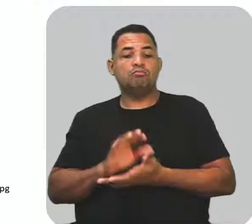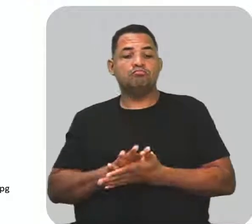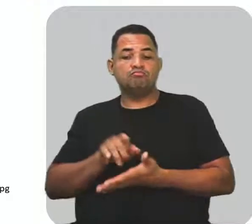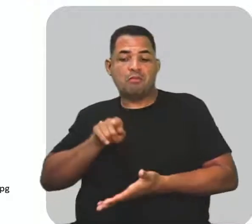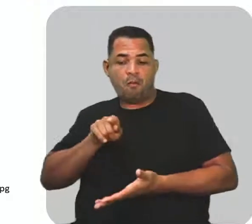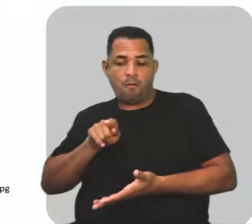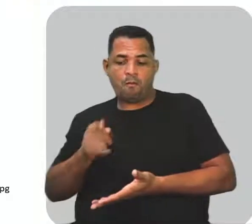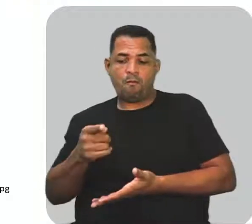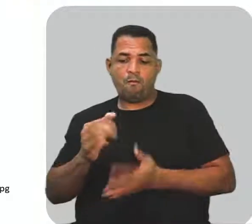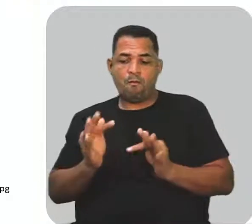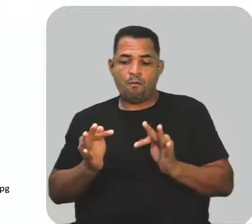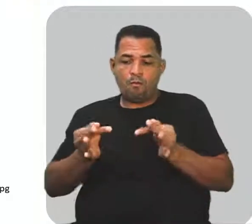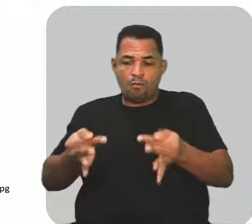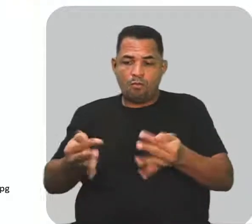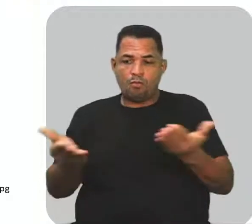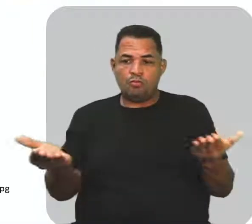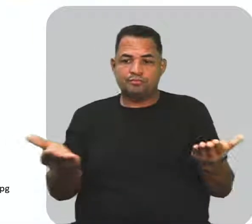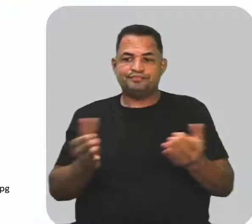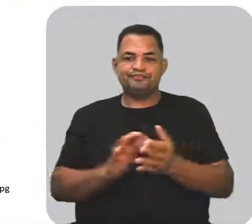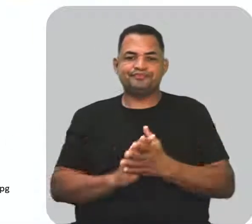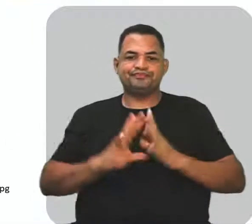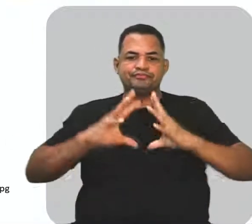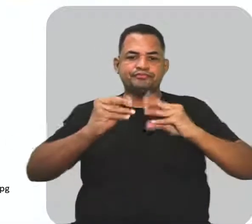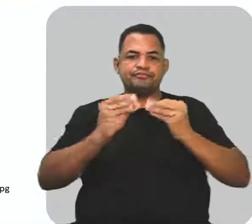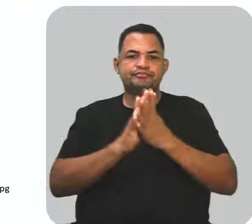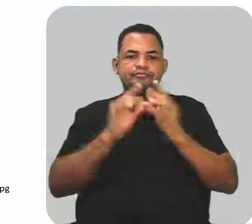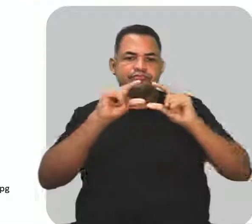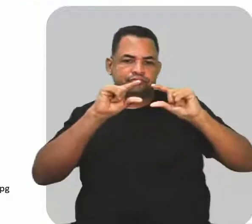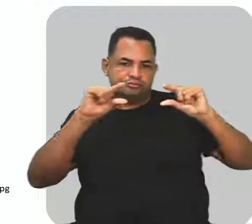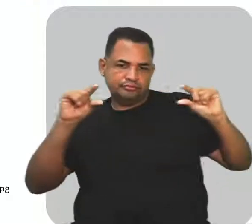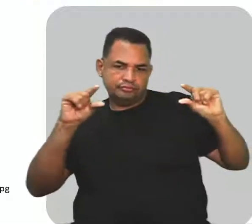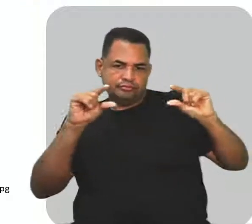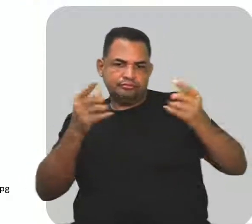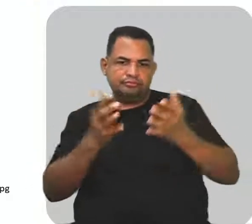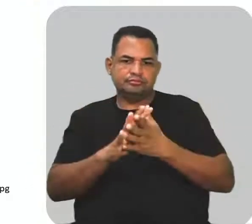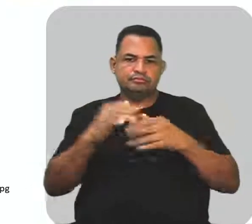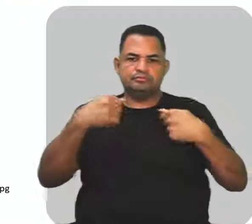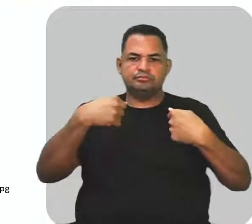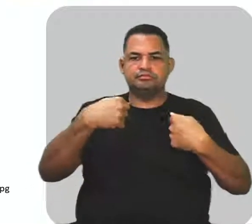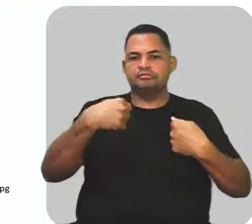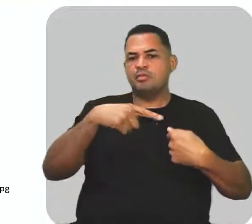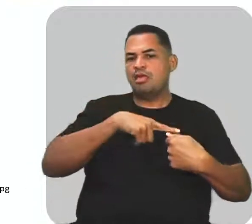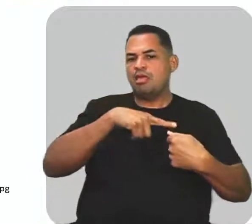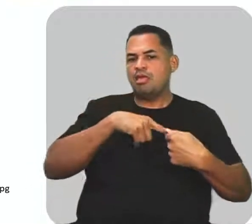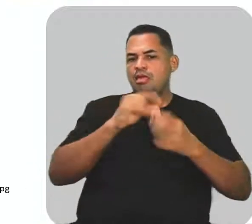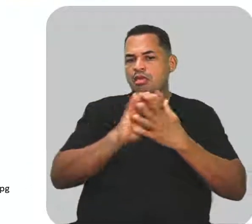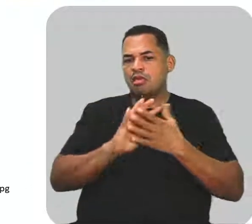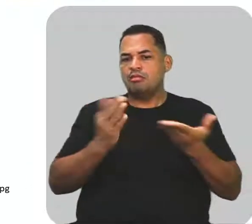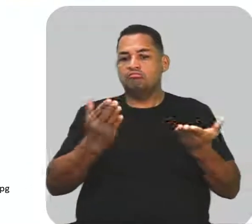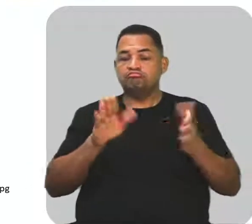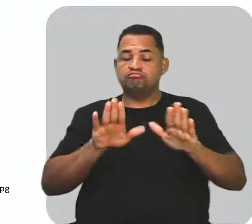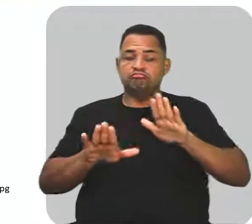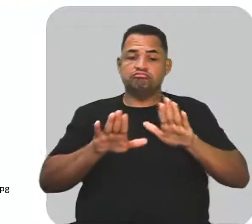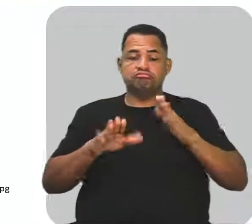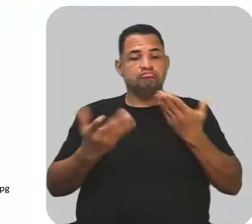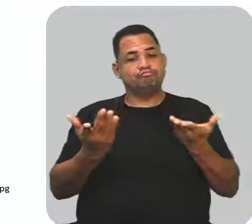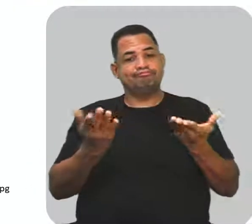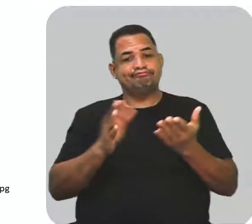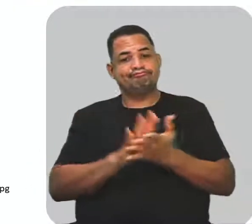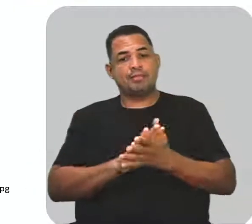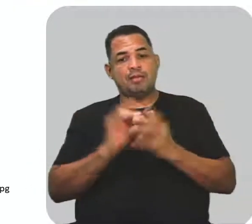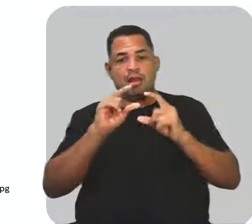ponto final. Ou seja, toda frase ela precisa ter esses sinais de pontuação, dependendo, claro,